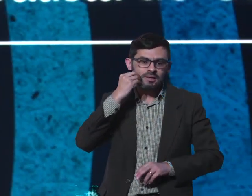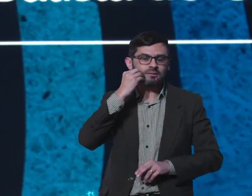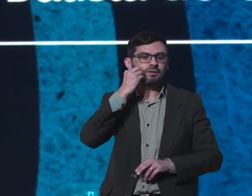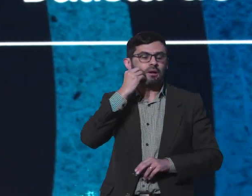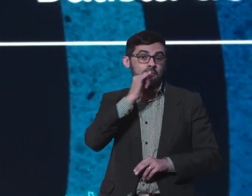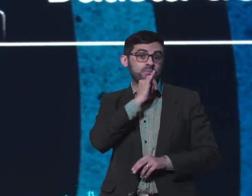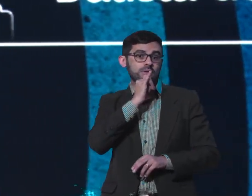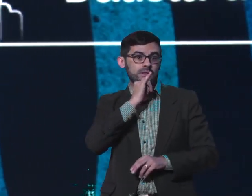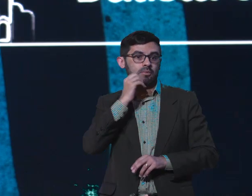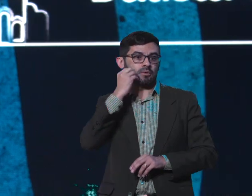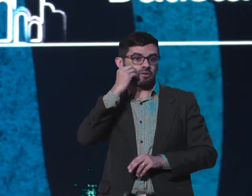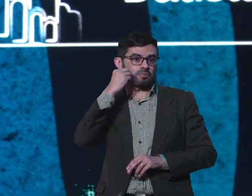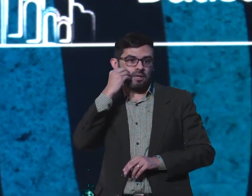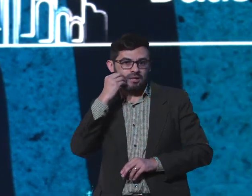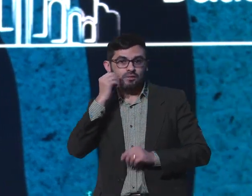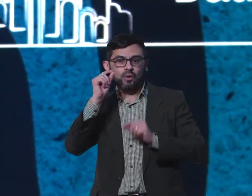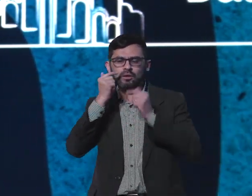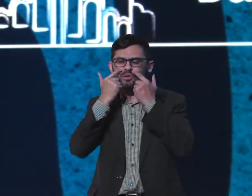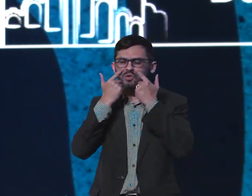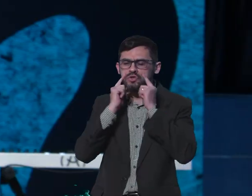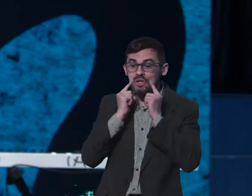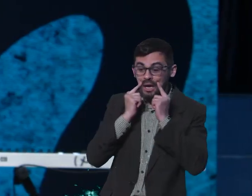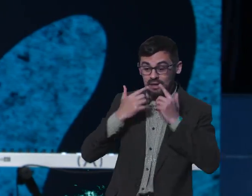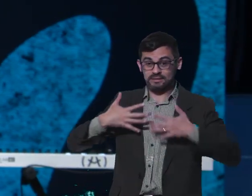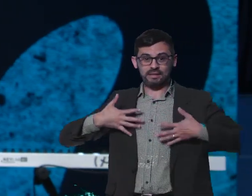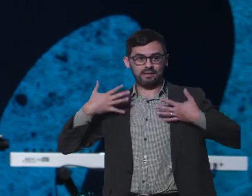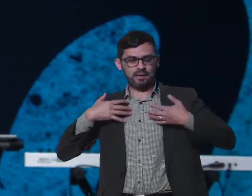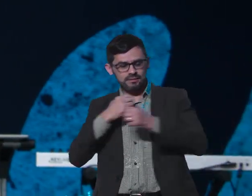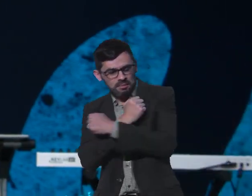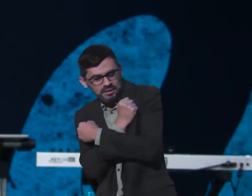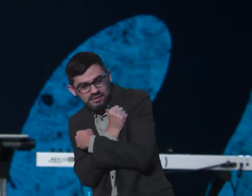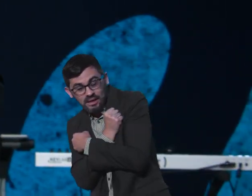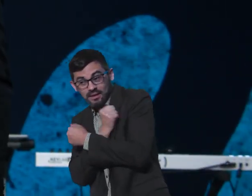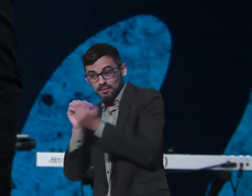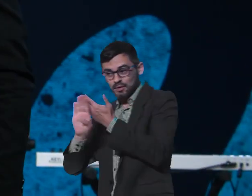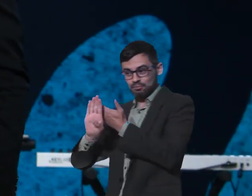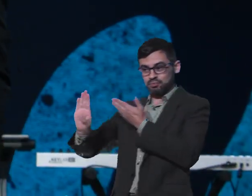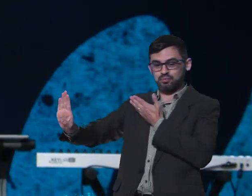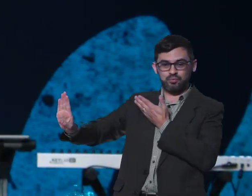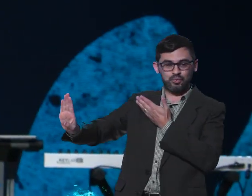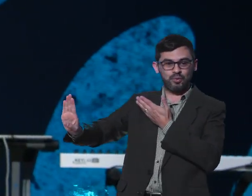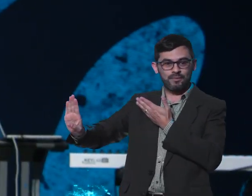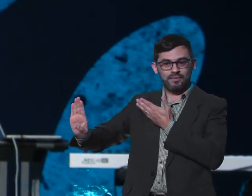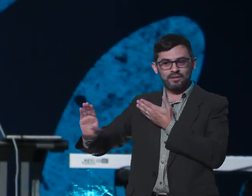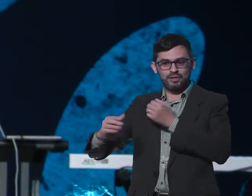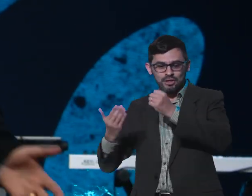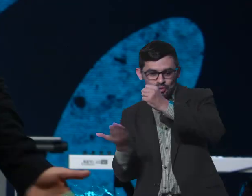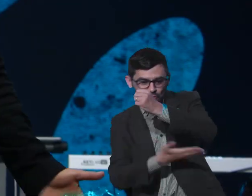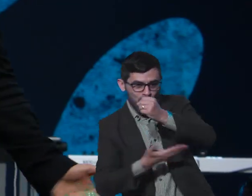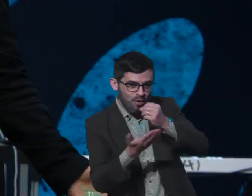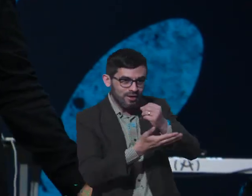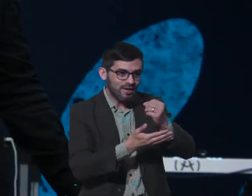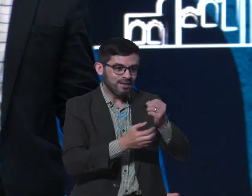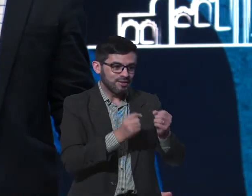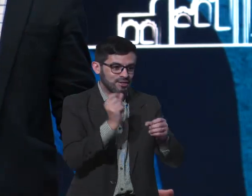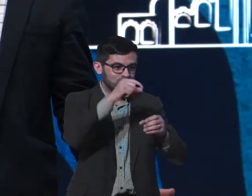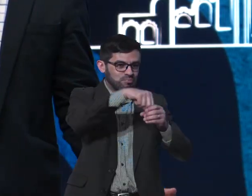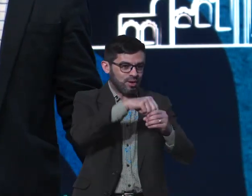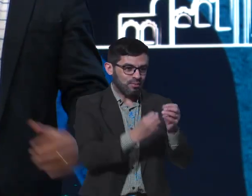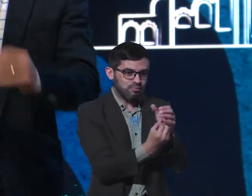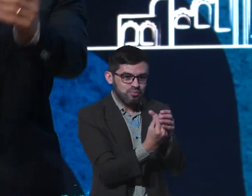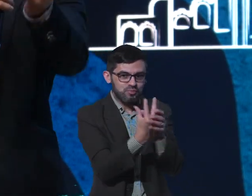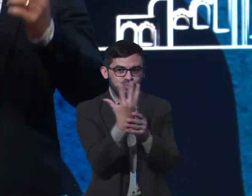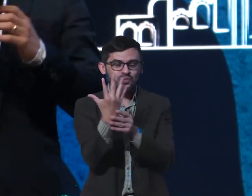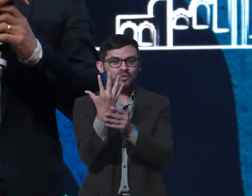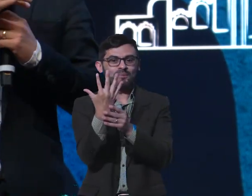fala sobre a experiência de chorar, de se alegrar, de abraçar, de deixar de abraçar, de colher, de plantar.